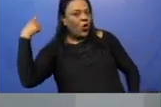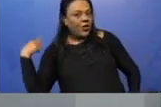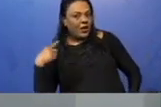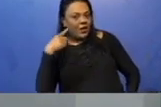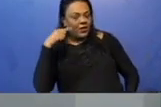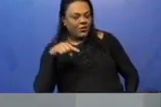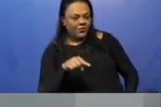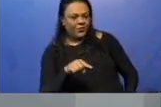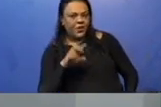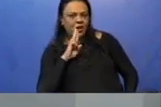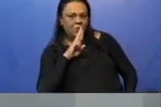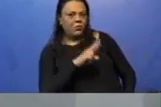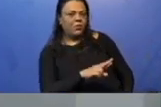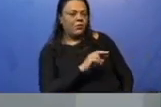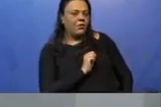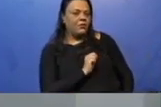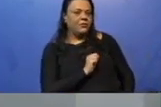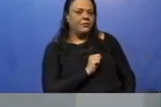do lobo.